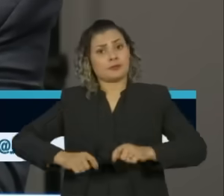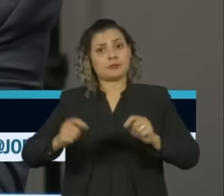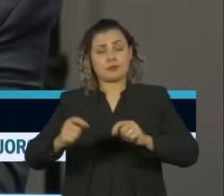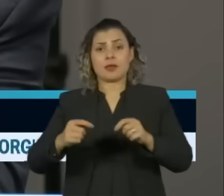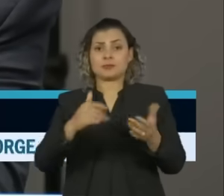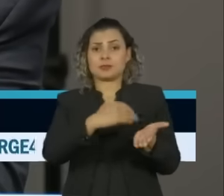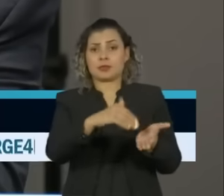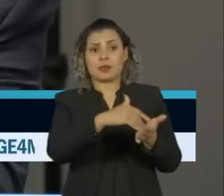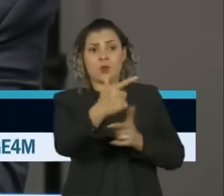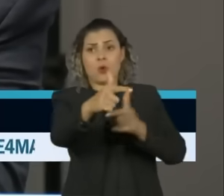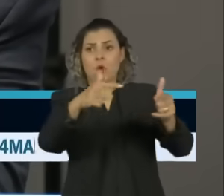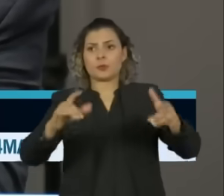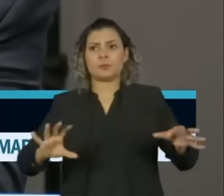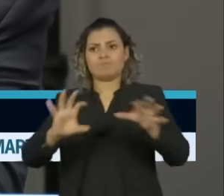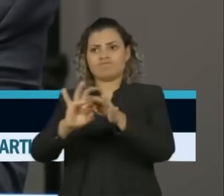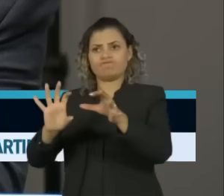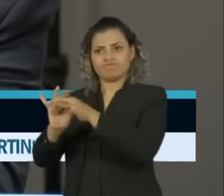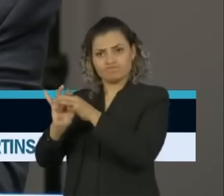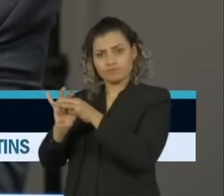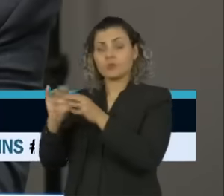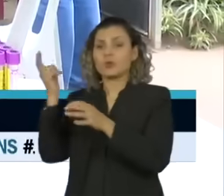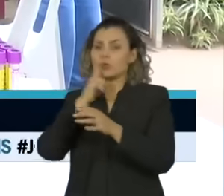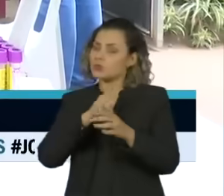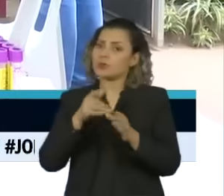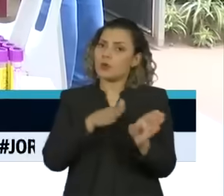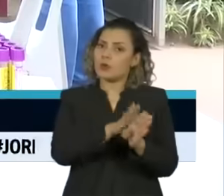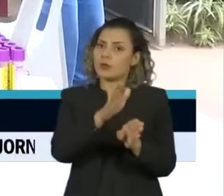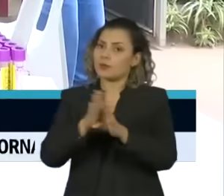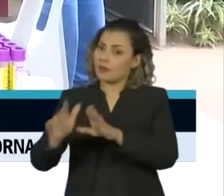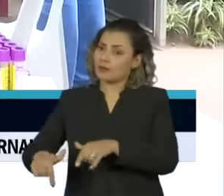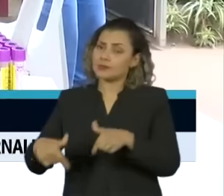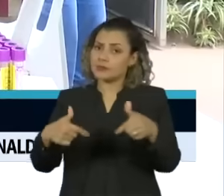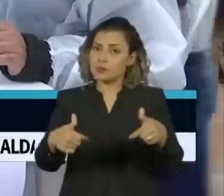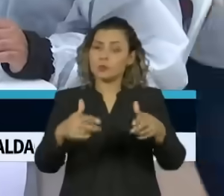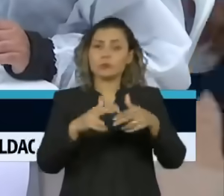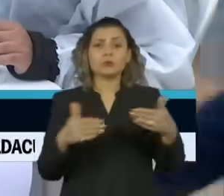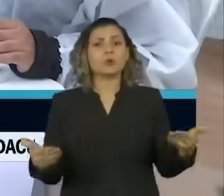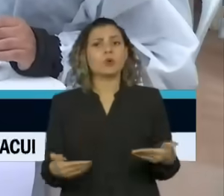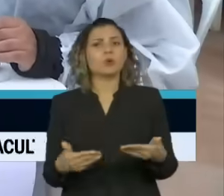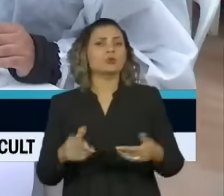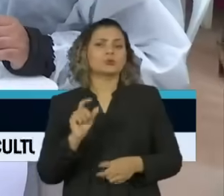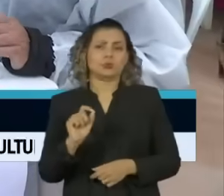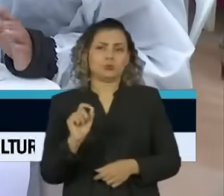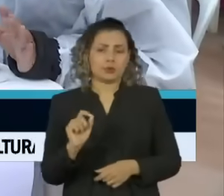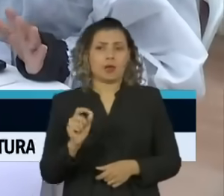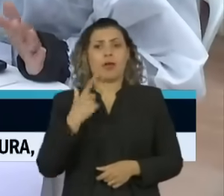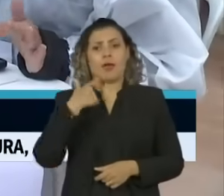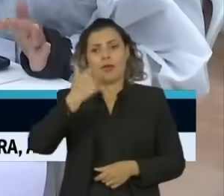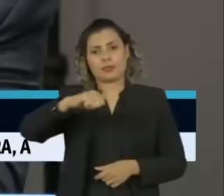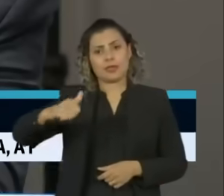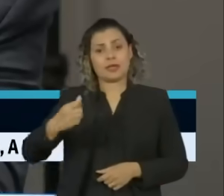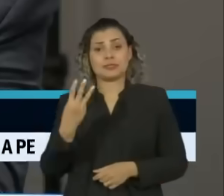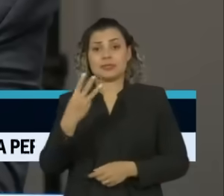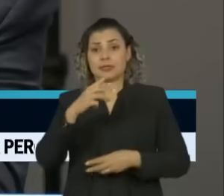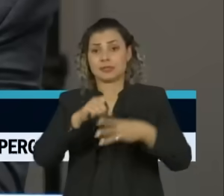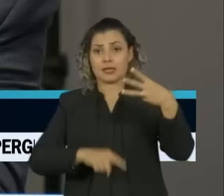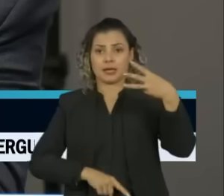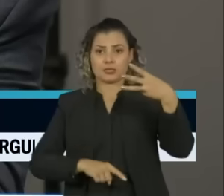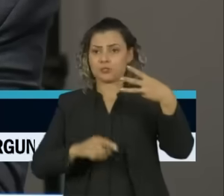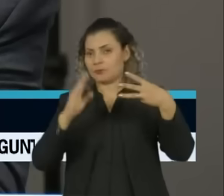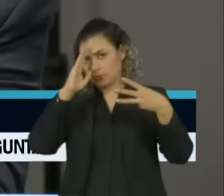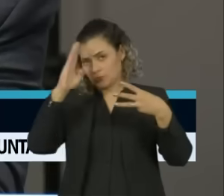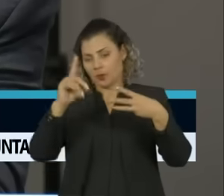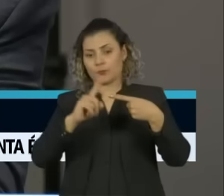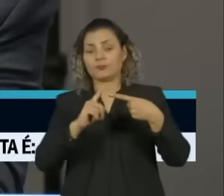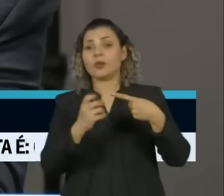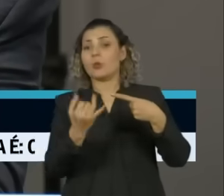outras secretarias, nortear e direcionar as nossas ações. Um indicador onde a gente faz análise de 3 dados fundamentalmente: o